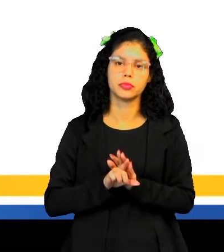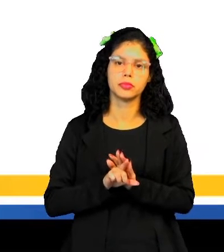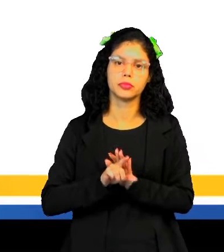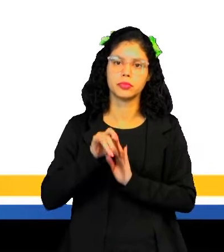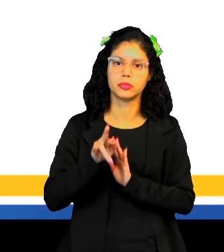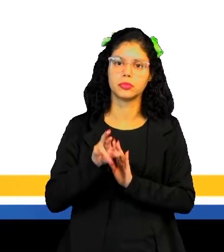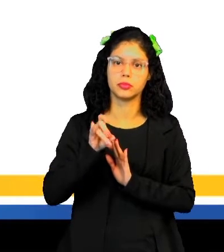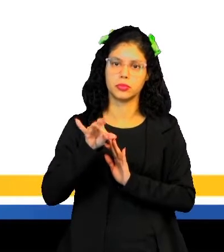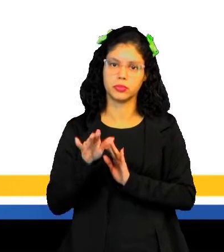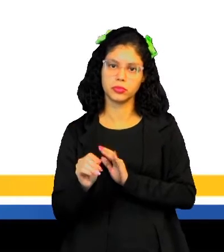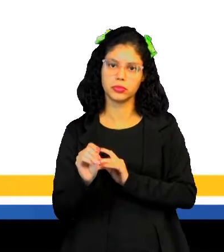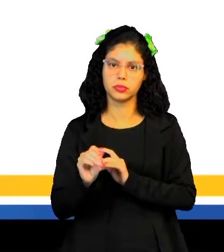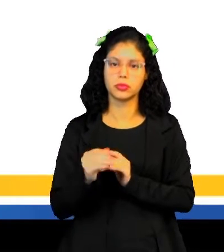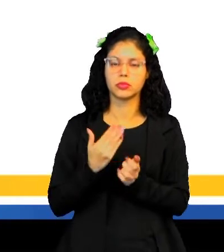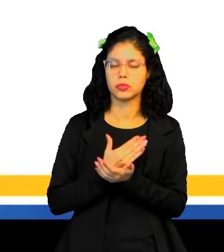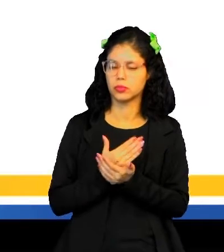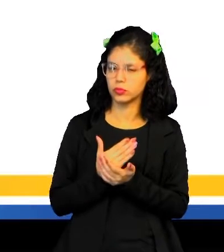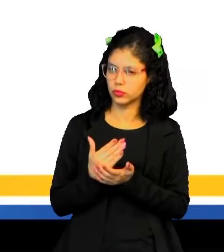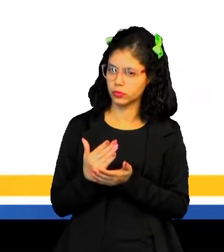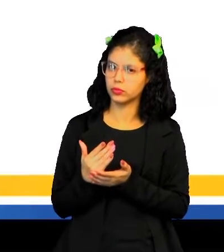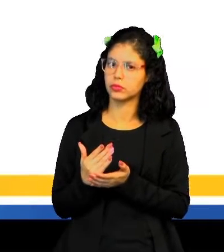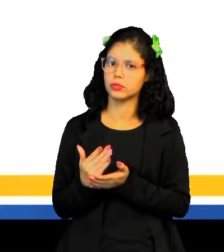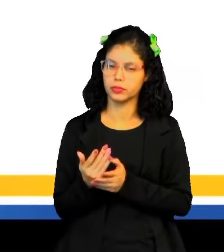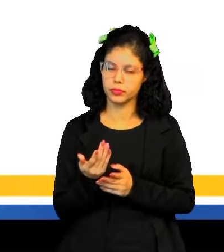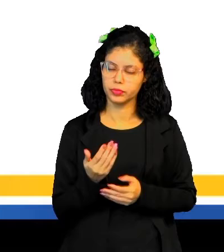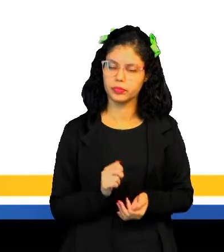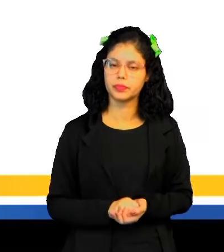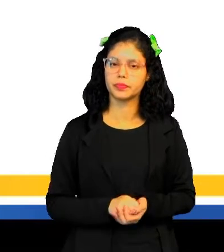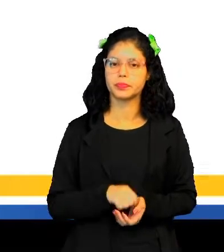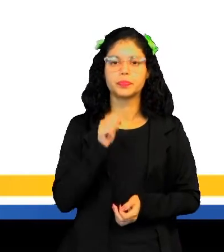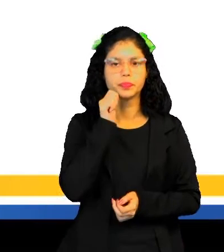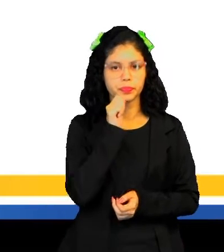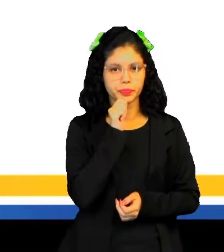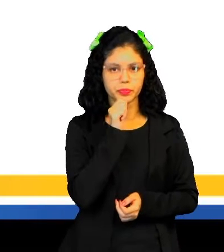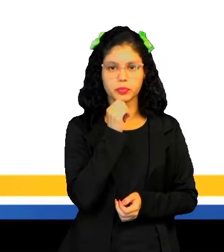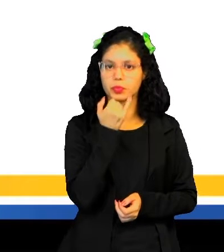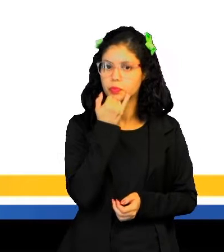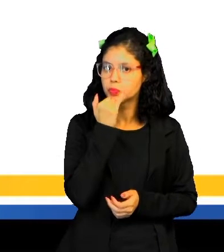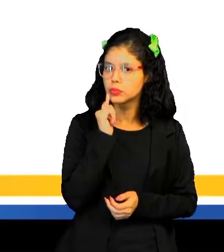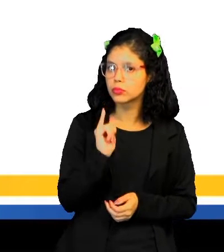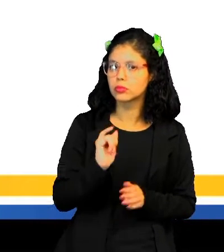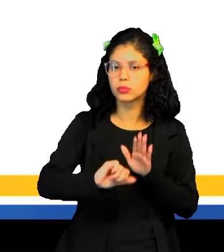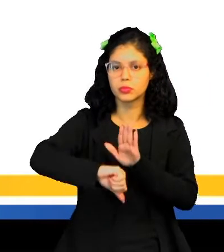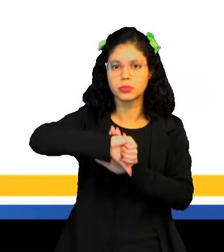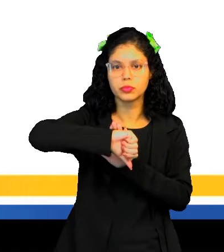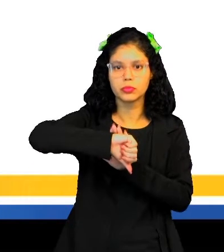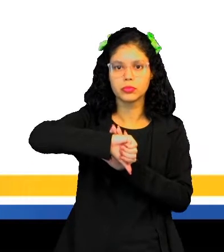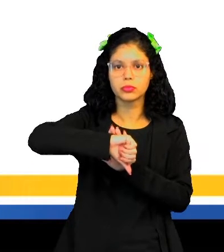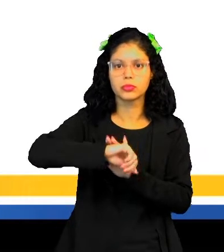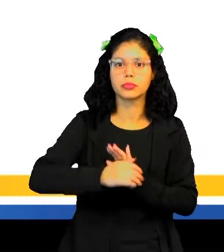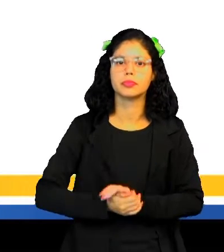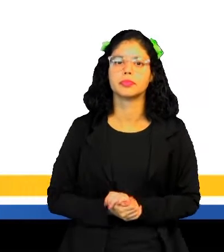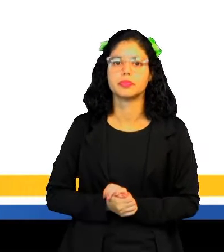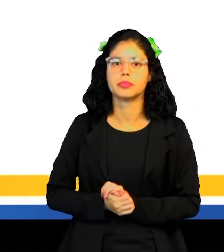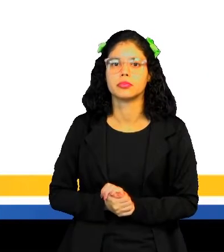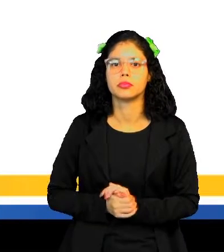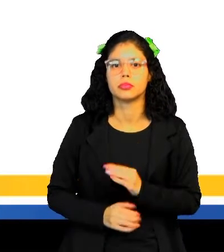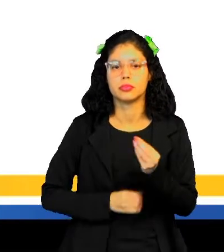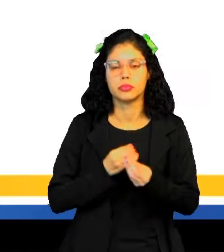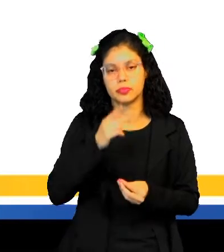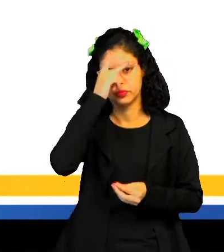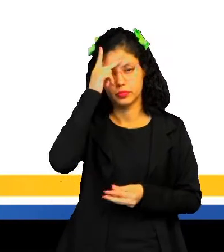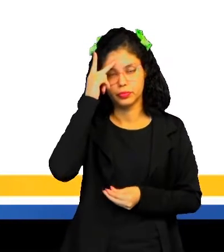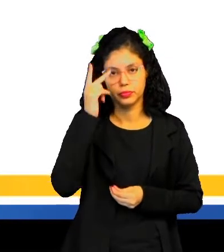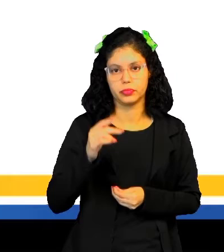onde o governo começa a negociar, a questão do perdão dos crimes, tanto para as pessoas que